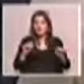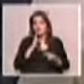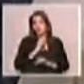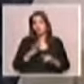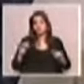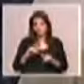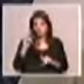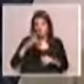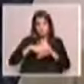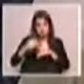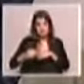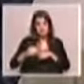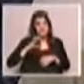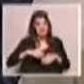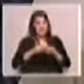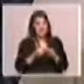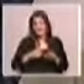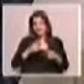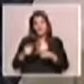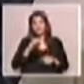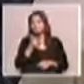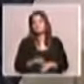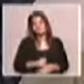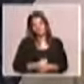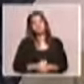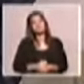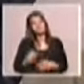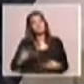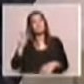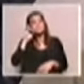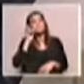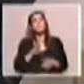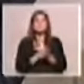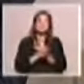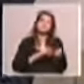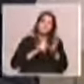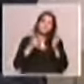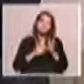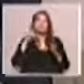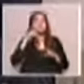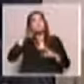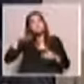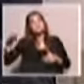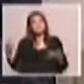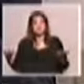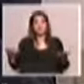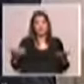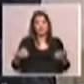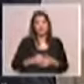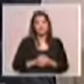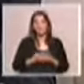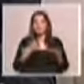termos nos próximos anos o queijo Serra da Estrela. Logo aí é importante utilizar a tecnologia e a ciência. Aliás,